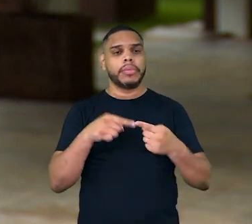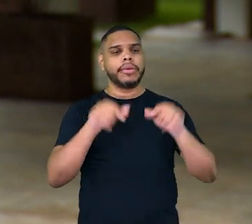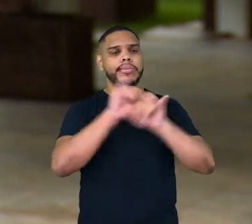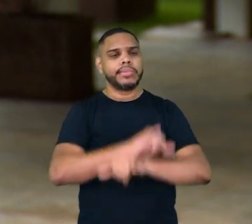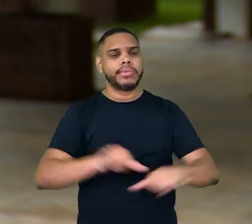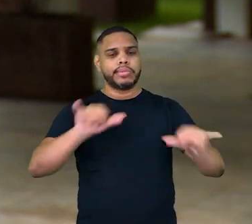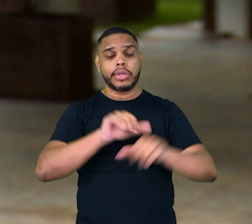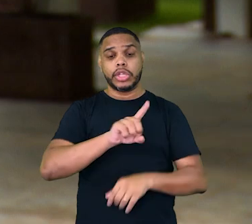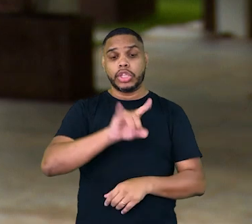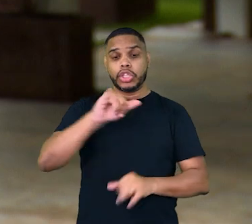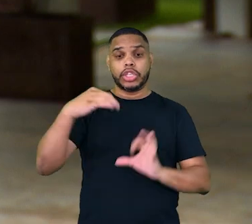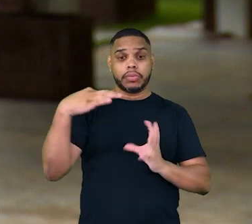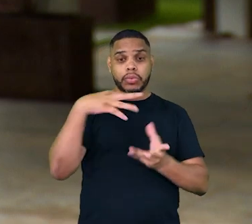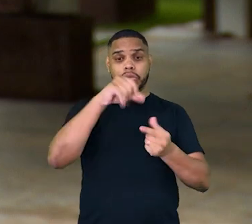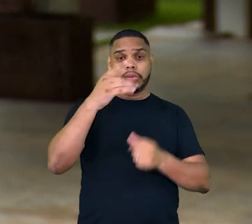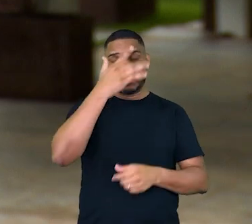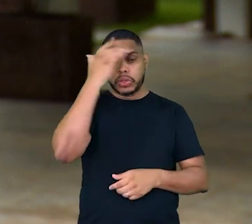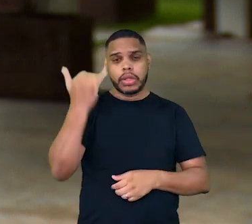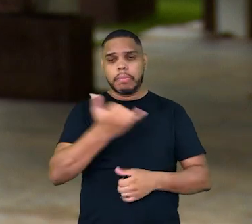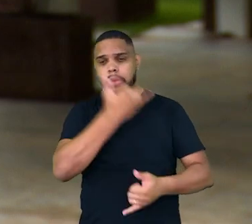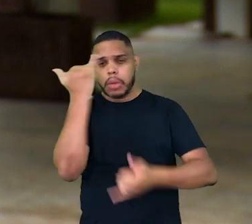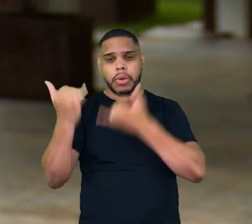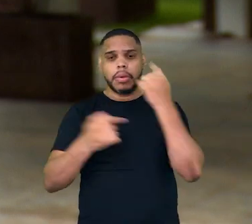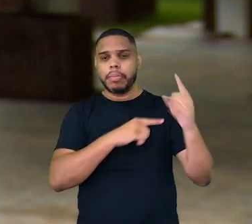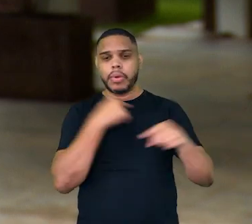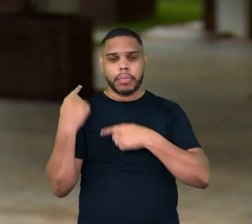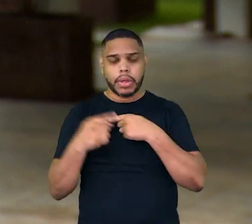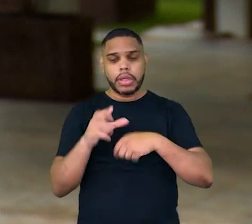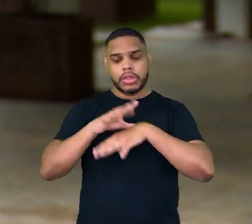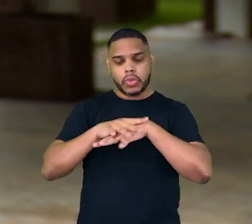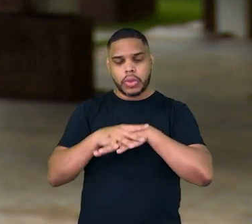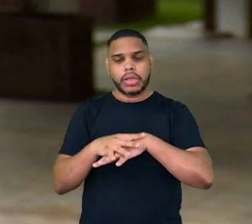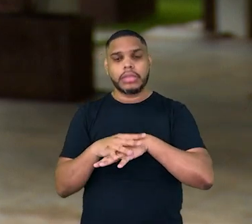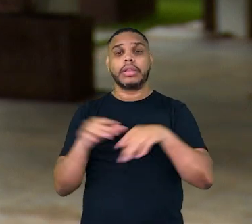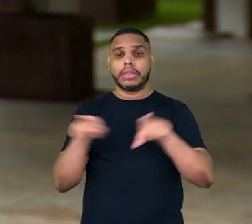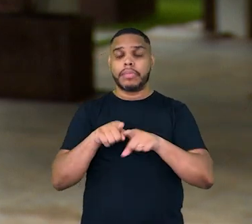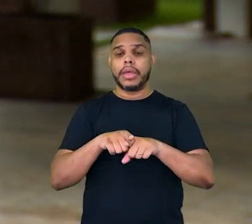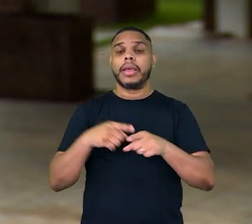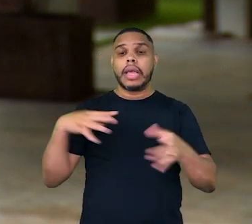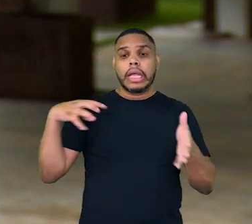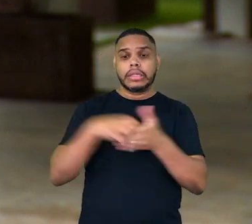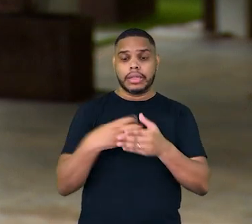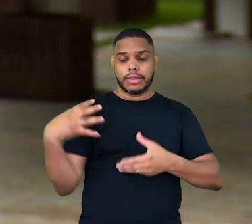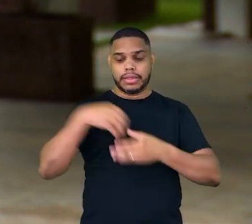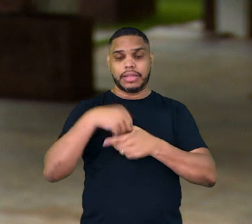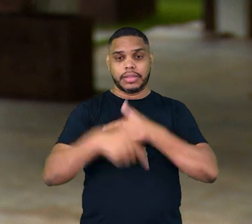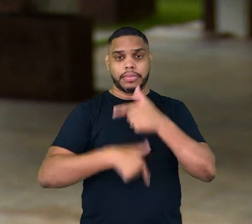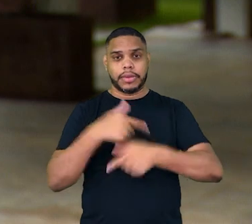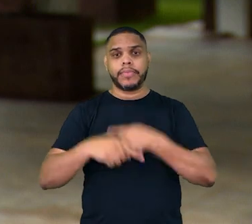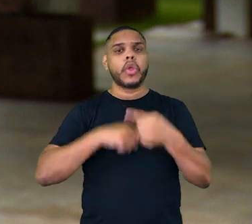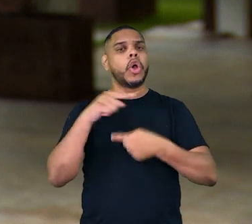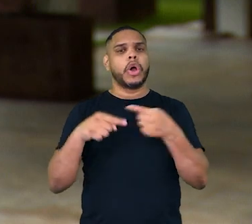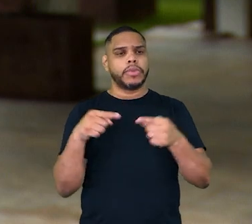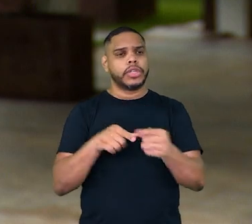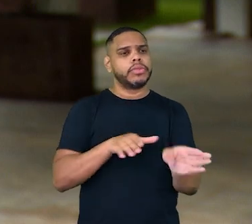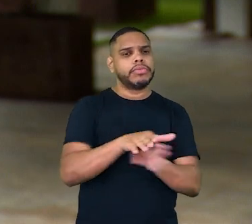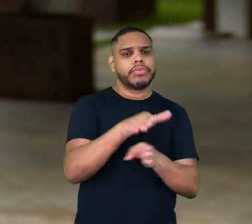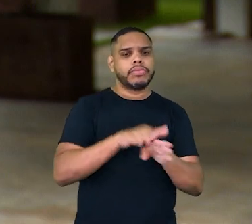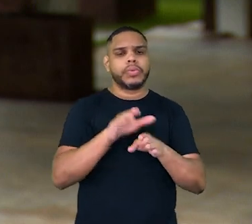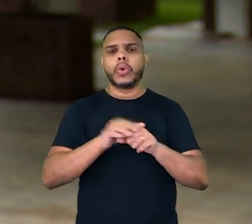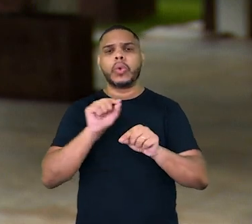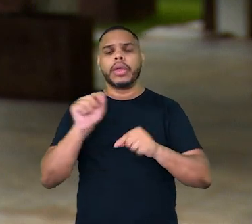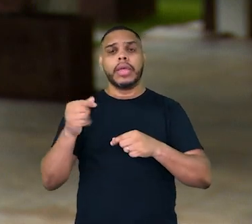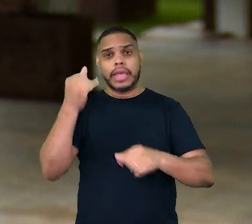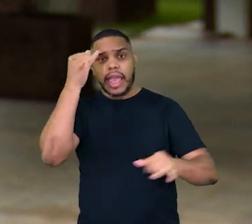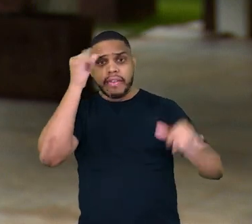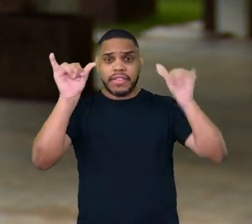o Dia Mundial em memória das vítimas de acidentes e de doenças do trabalho. O objetivo é conscientizar sobre a relevância de